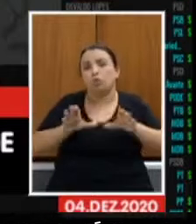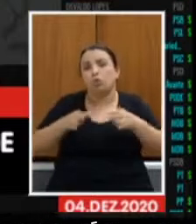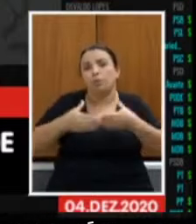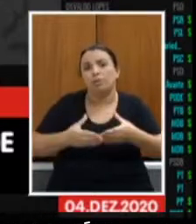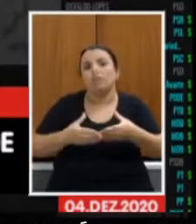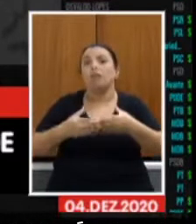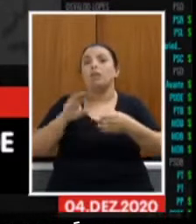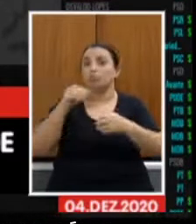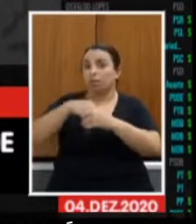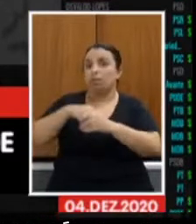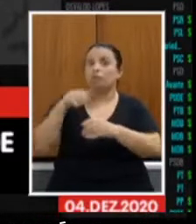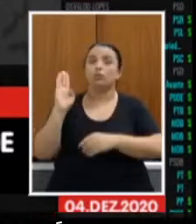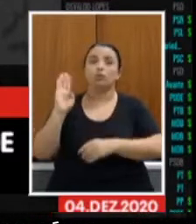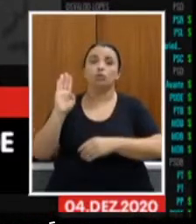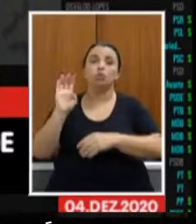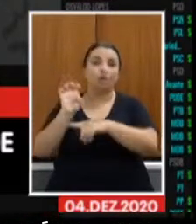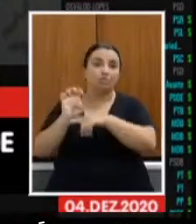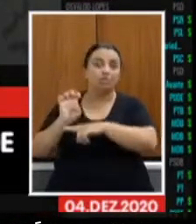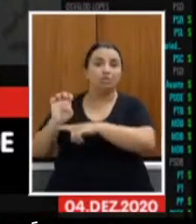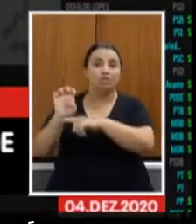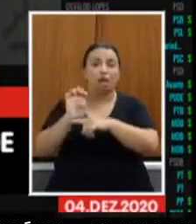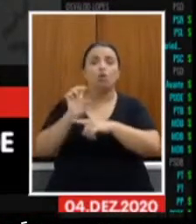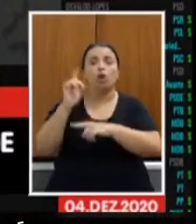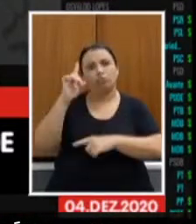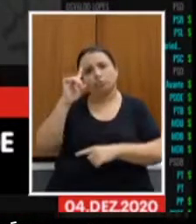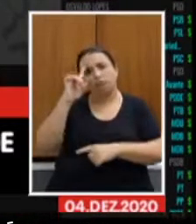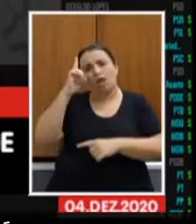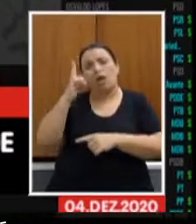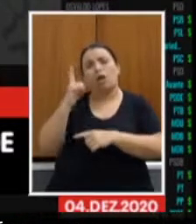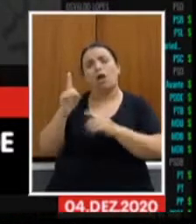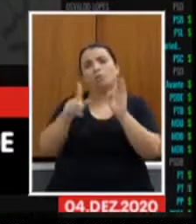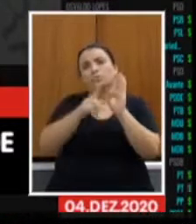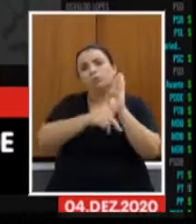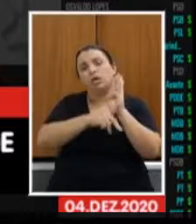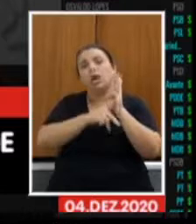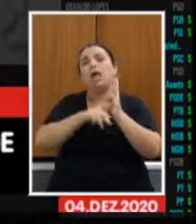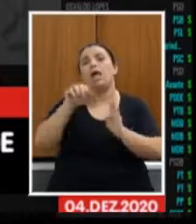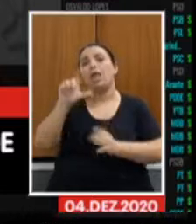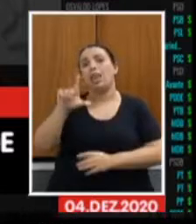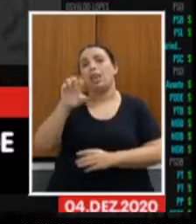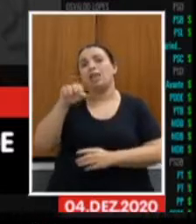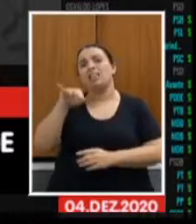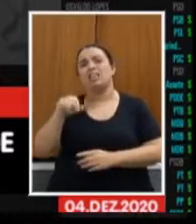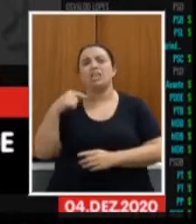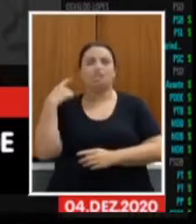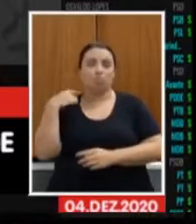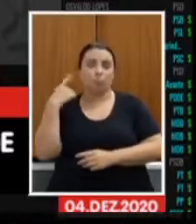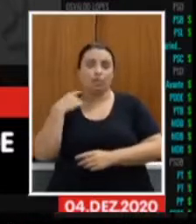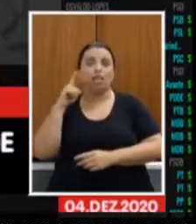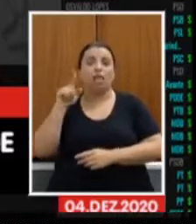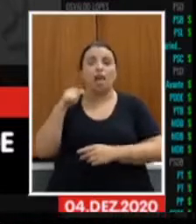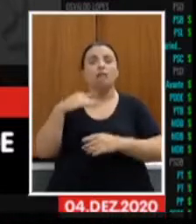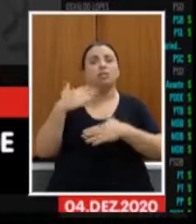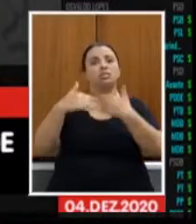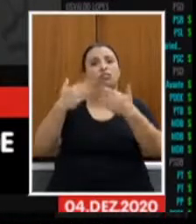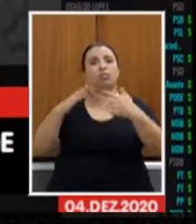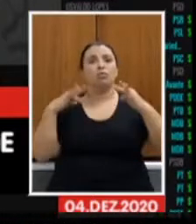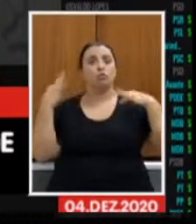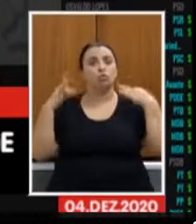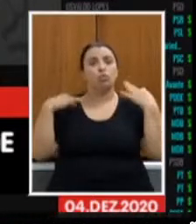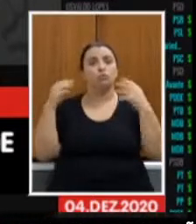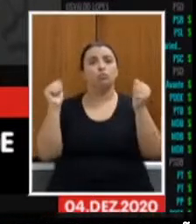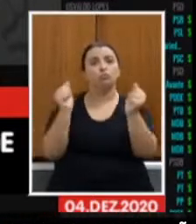autoria da deputada Leninha, ela justifica que esse projeto busca desenvolver o turismo em conjunto com políticas do